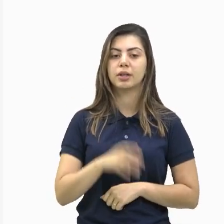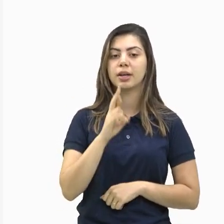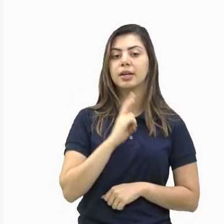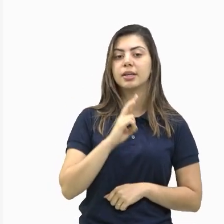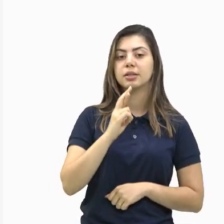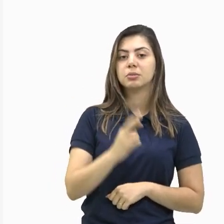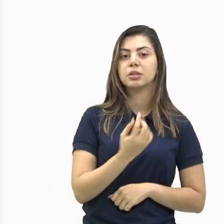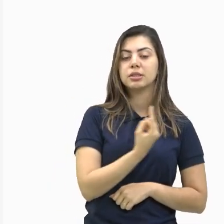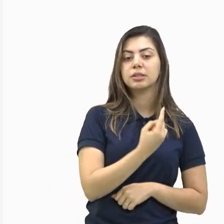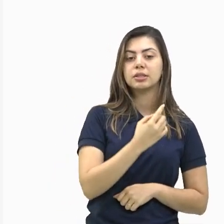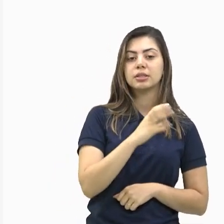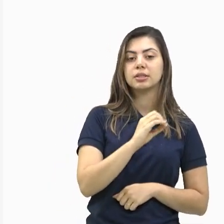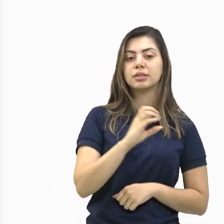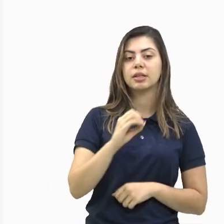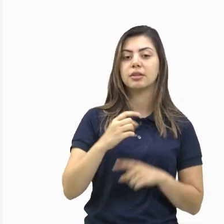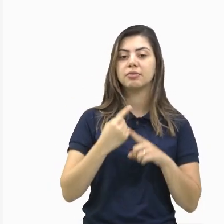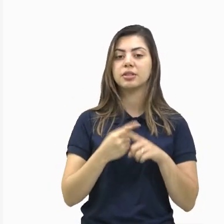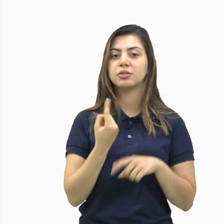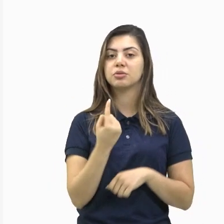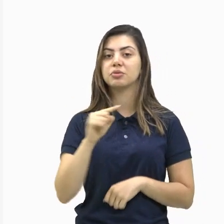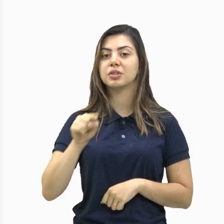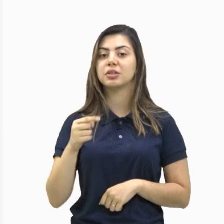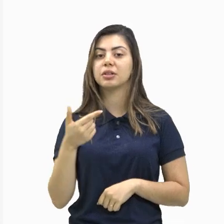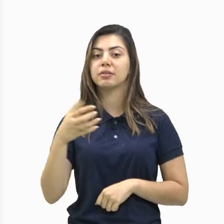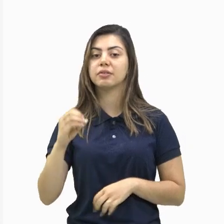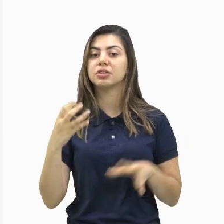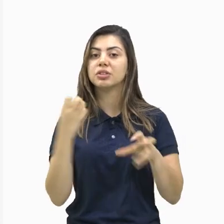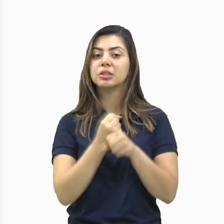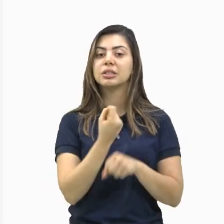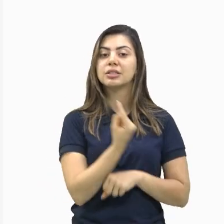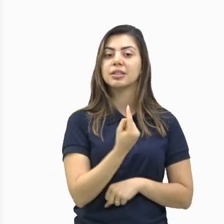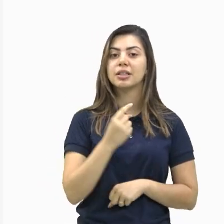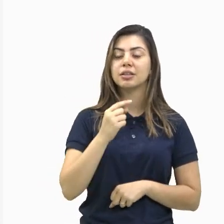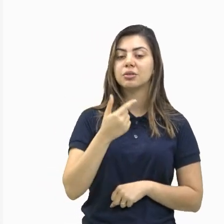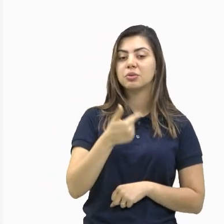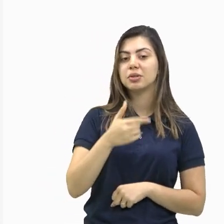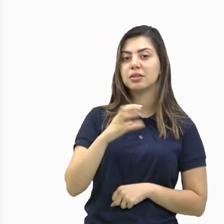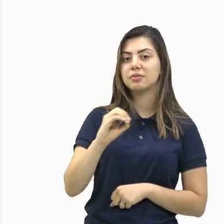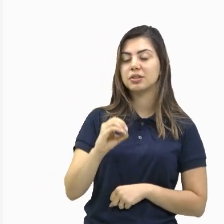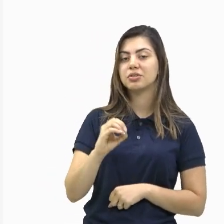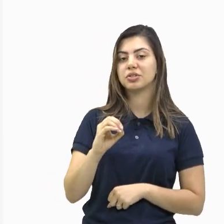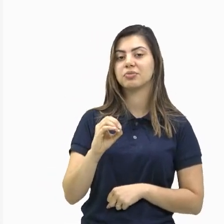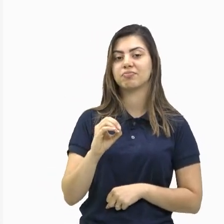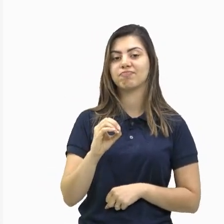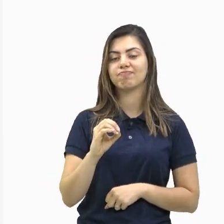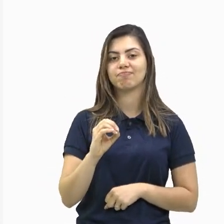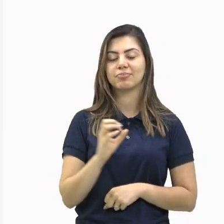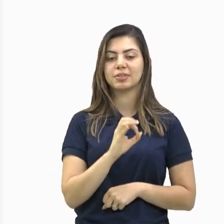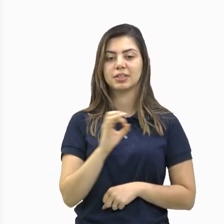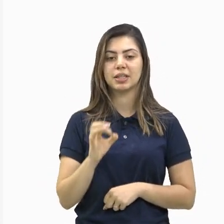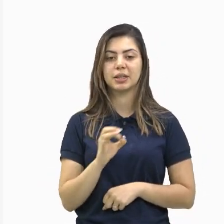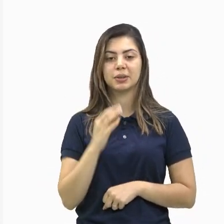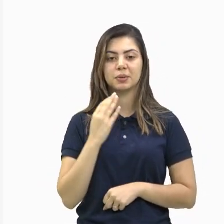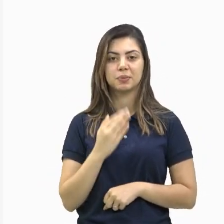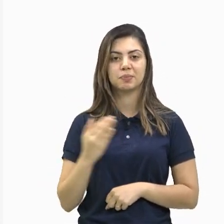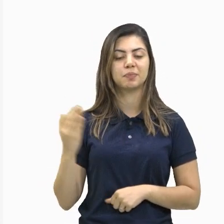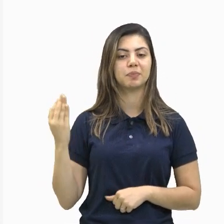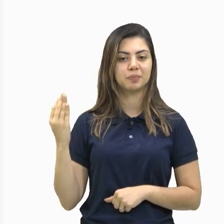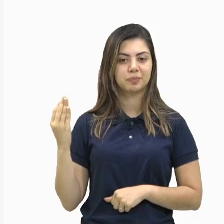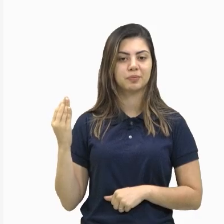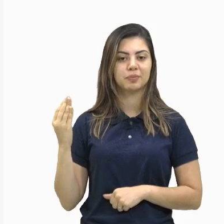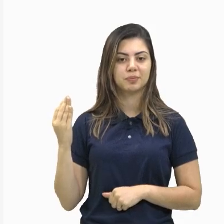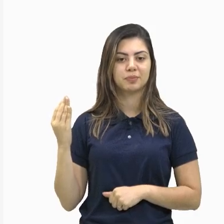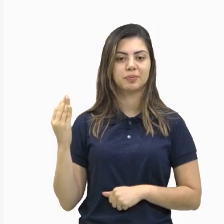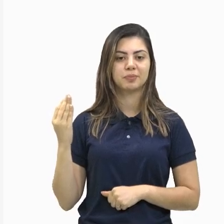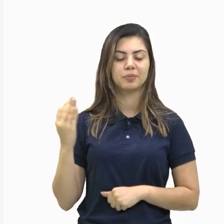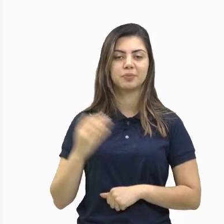100 vezes 1,20, que no nosso caso aqui não tem igual a 120. Porque multiplicar por 100 basta andar com a vírgula para a direita, no nosso caso